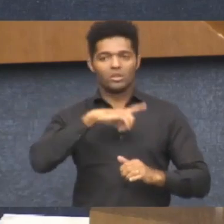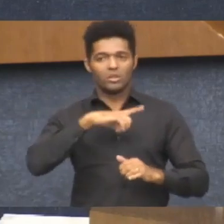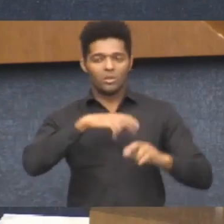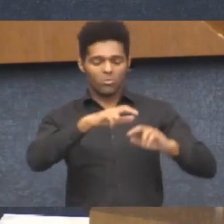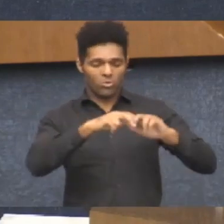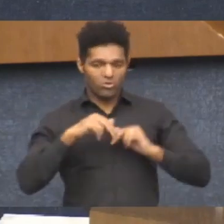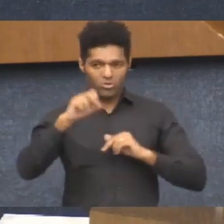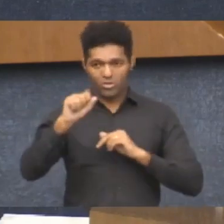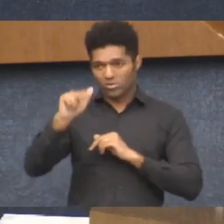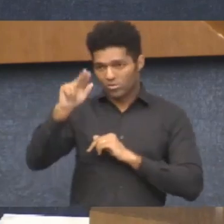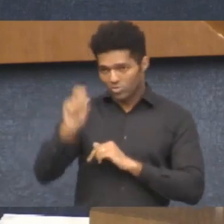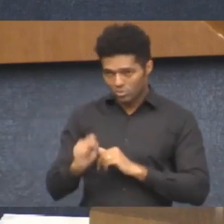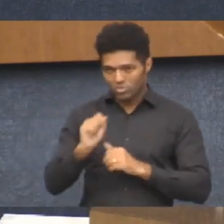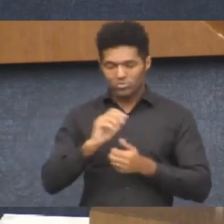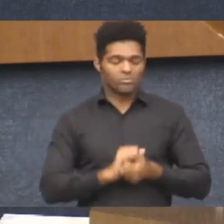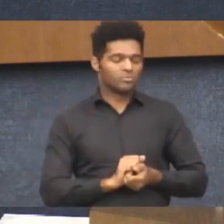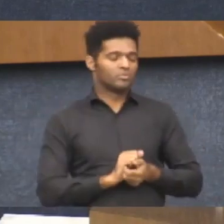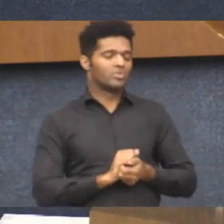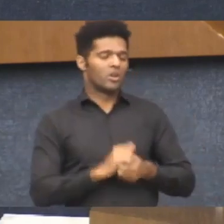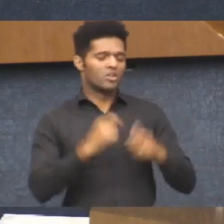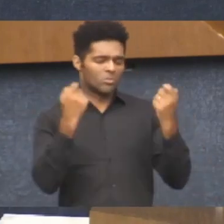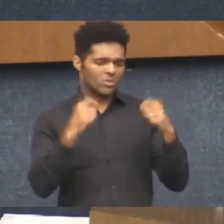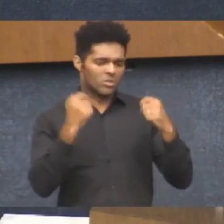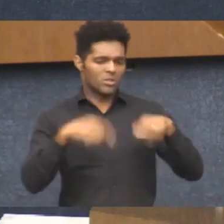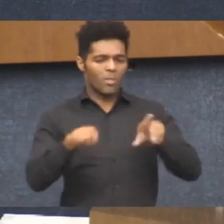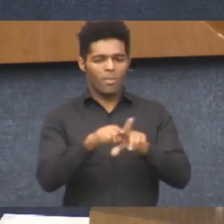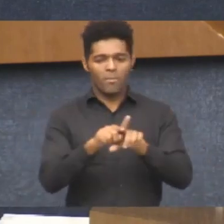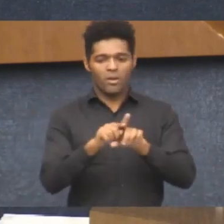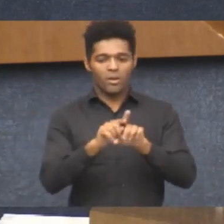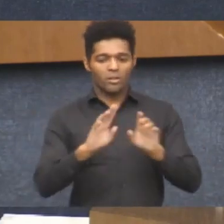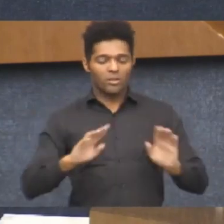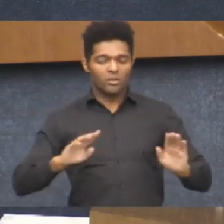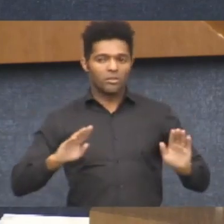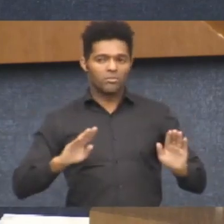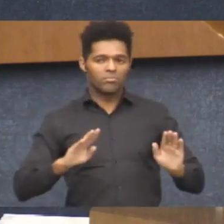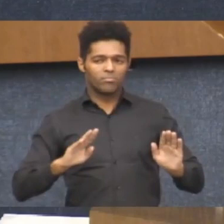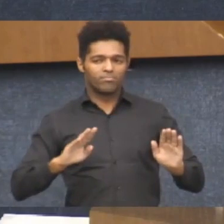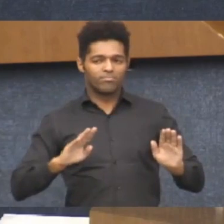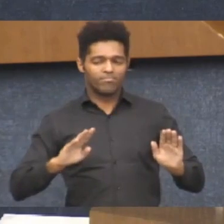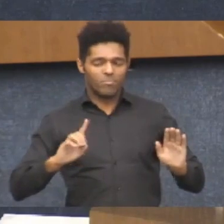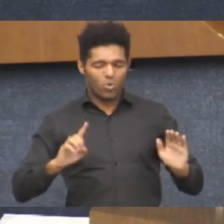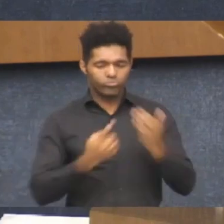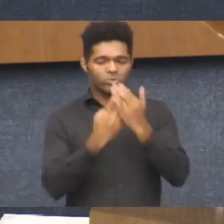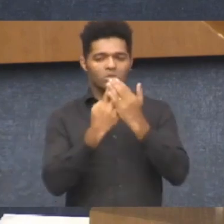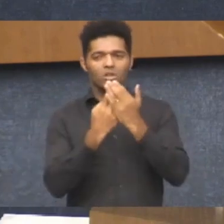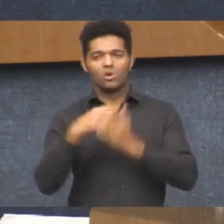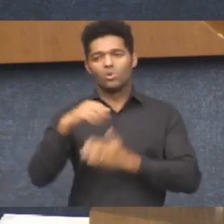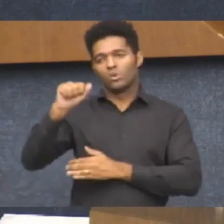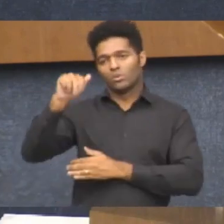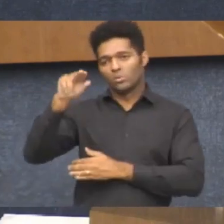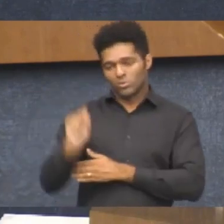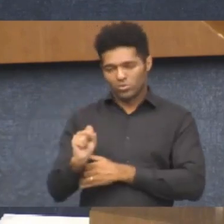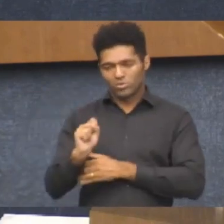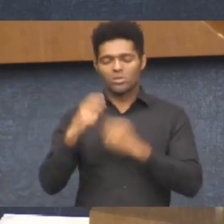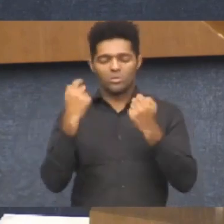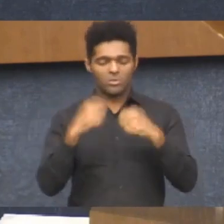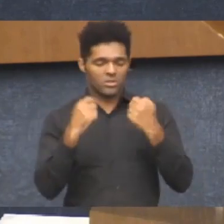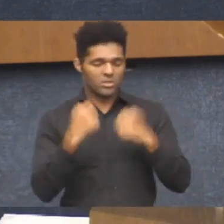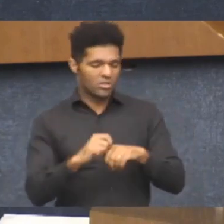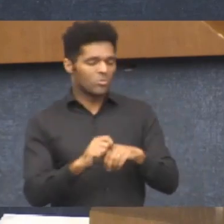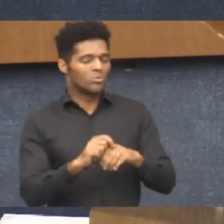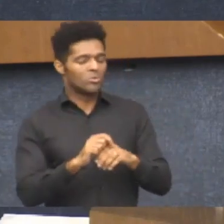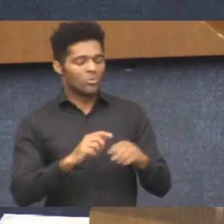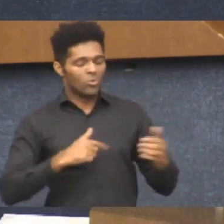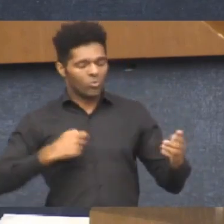porque existe o Sistema Único de Saúde. Então, a gente precisa defender de uma forma cotidiana o nosso Sistema Único de Saúde. Temos que defender o